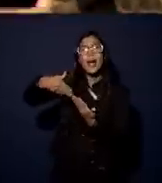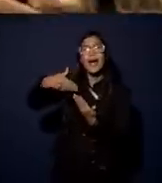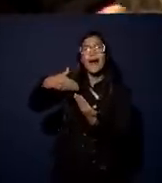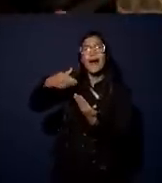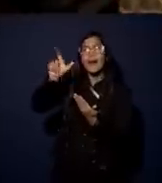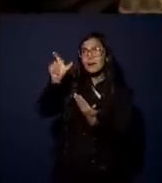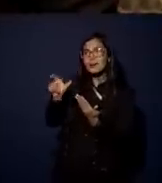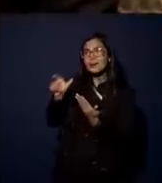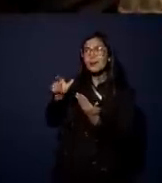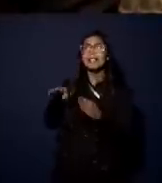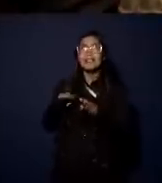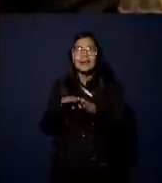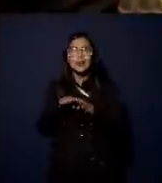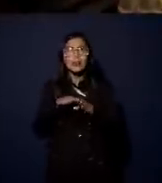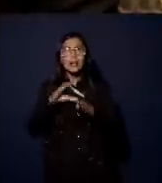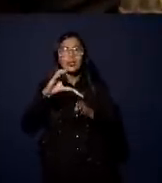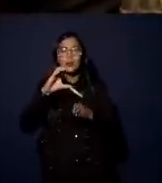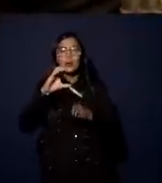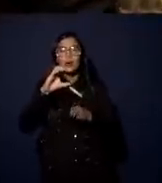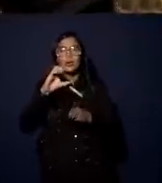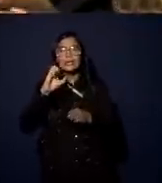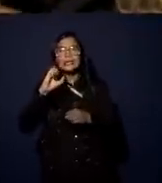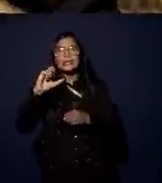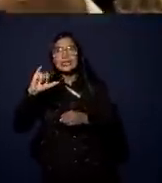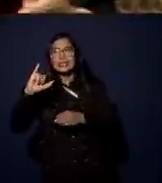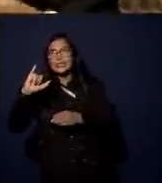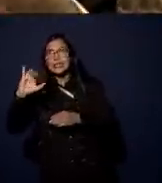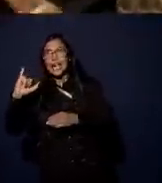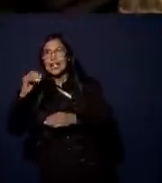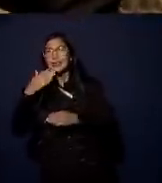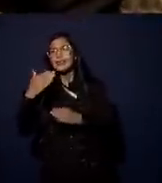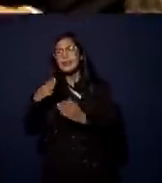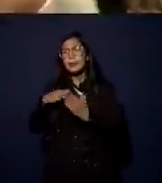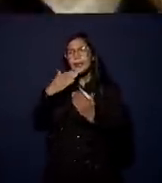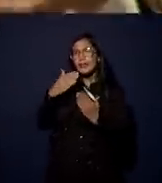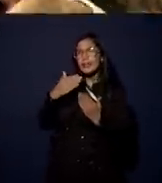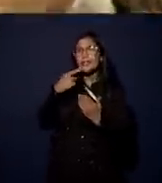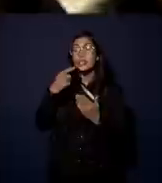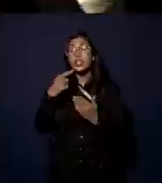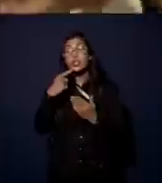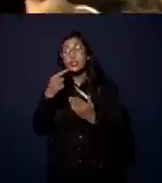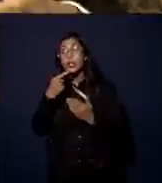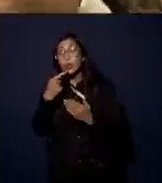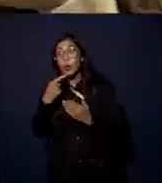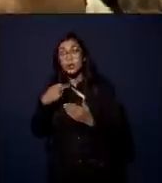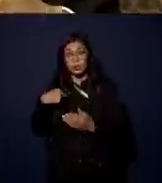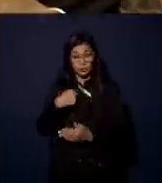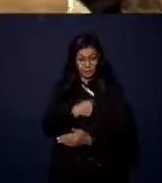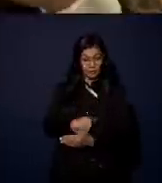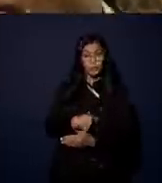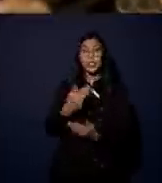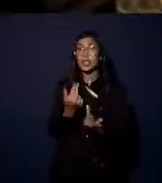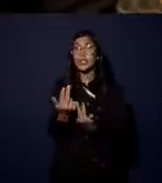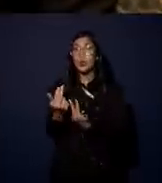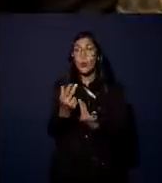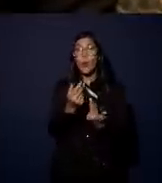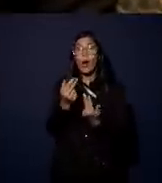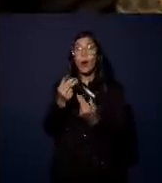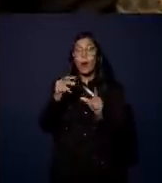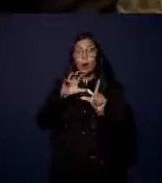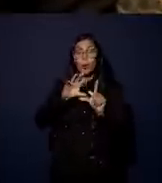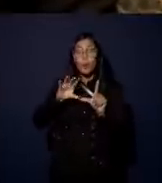fidelizar o sela né dentro da plataforma acho que muito também nos moldes do que a gente viu na China durante muitos anos né com